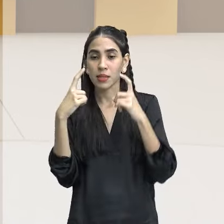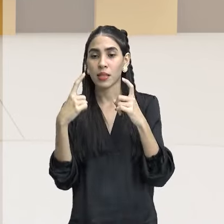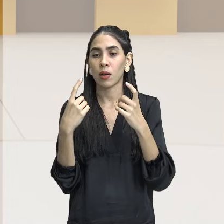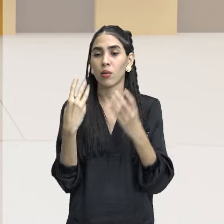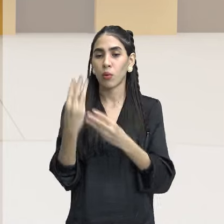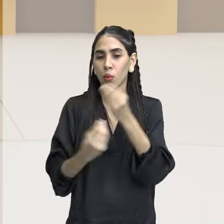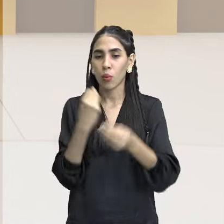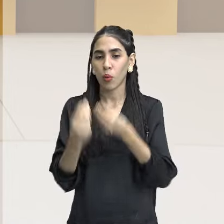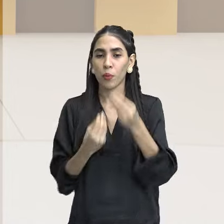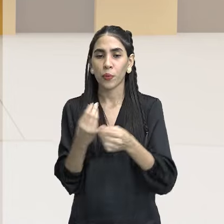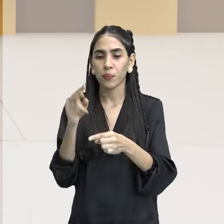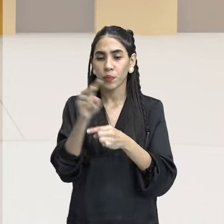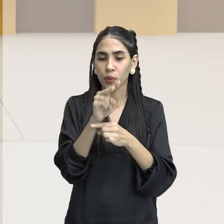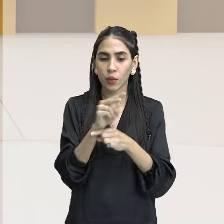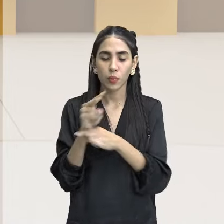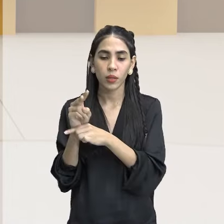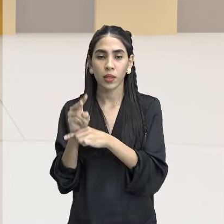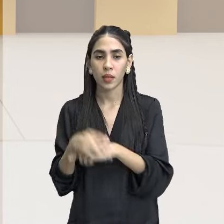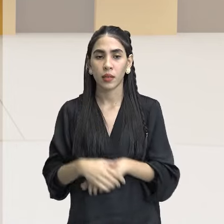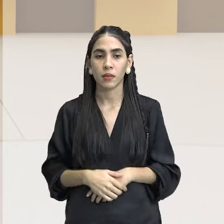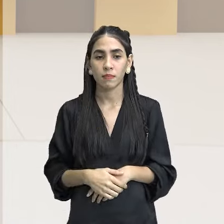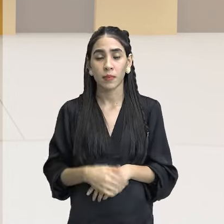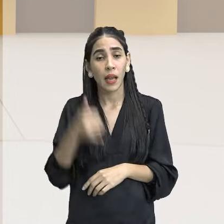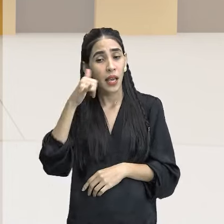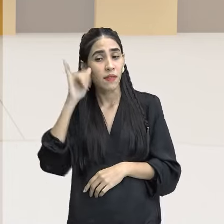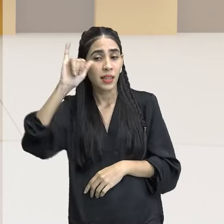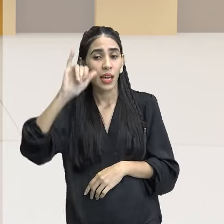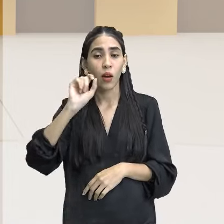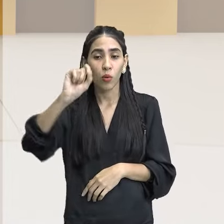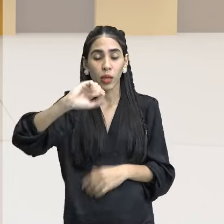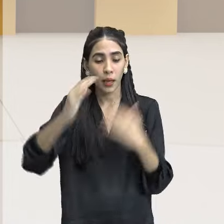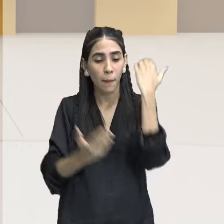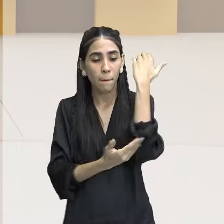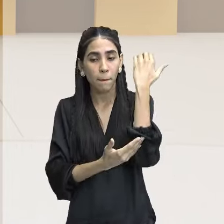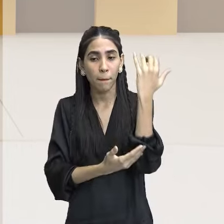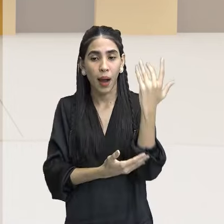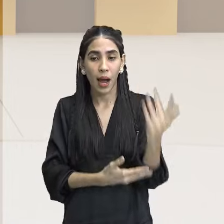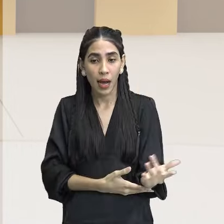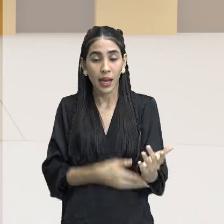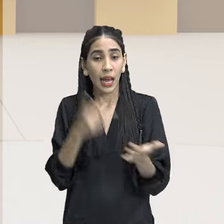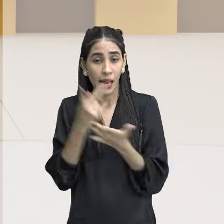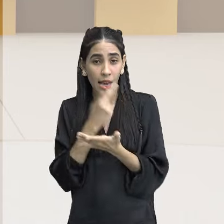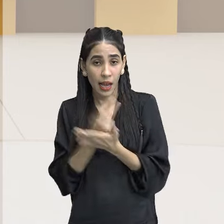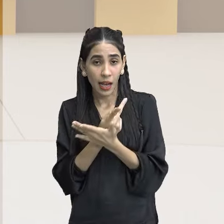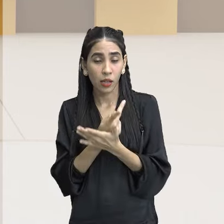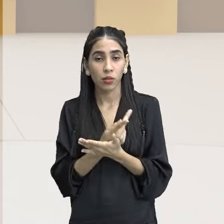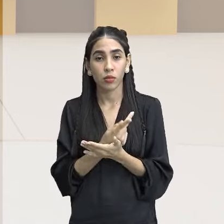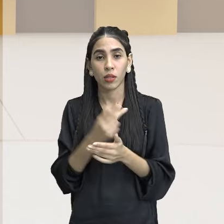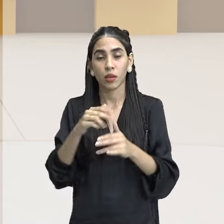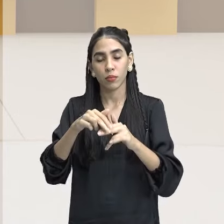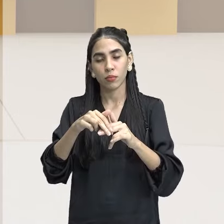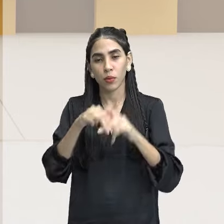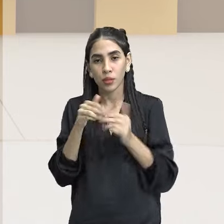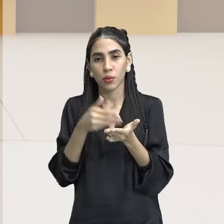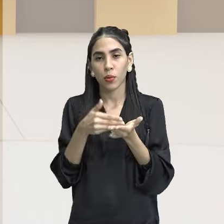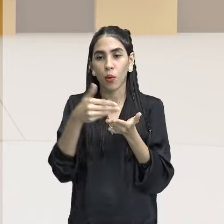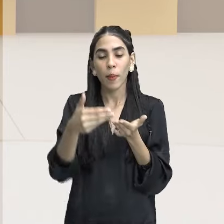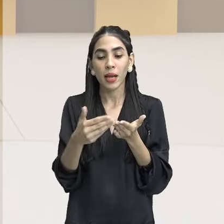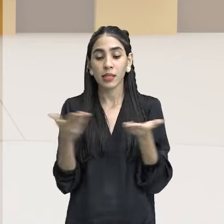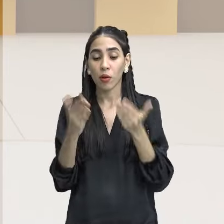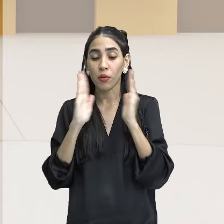realmente cuidar, né, não desflorestar de uma forma inadequada. Então, é aí que começam a ter essa preocupação para